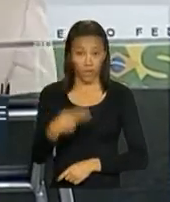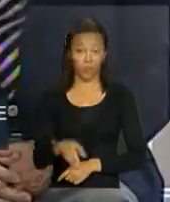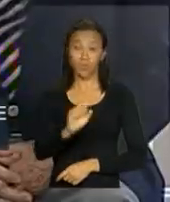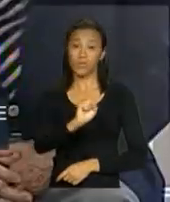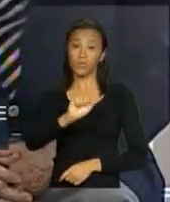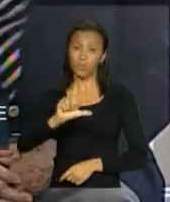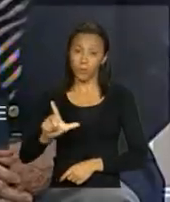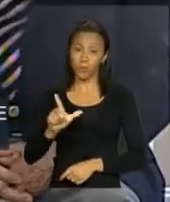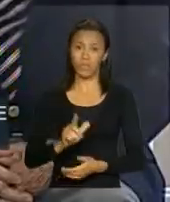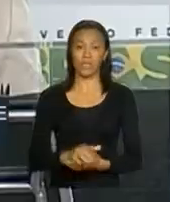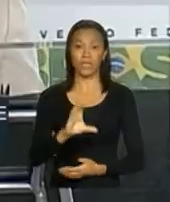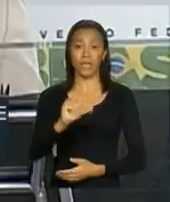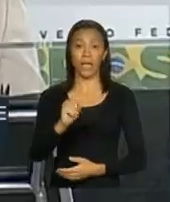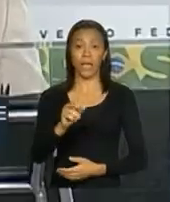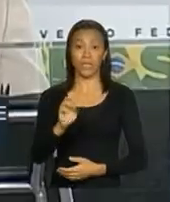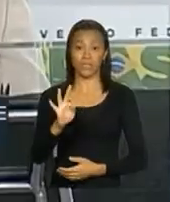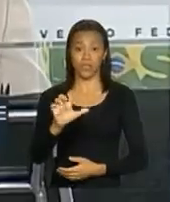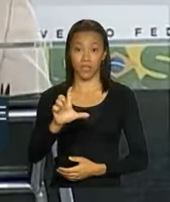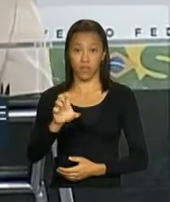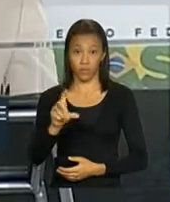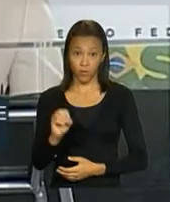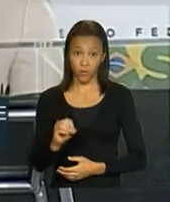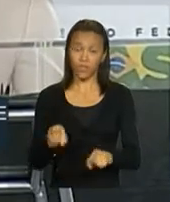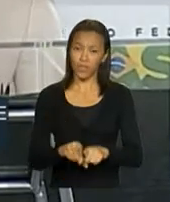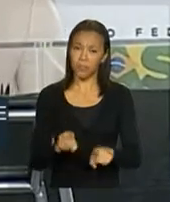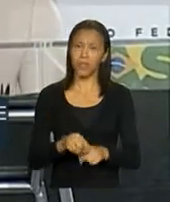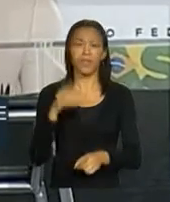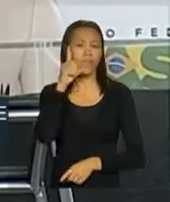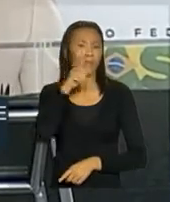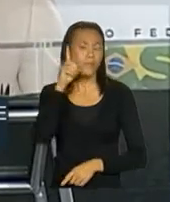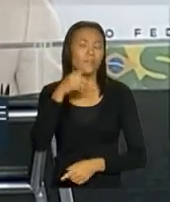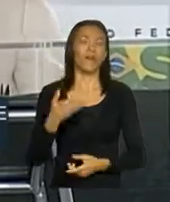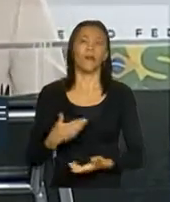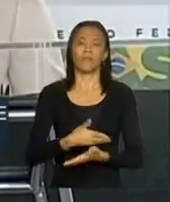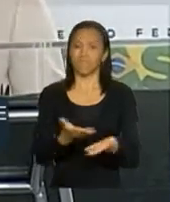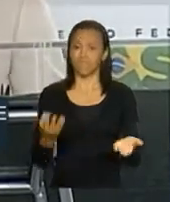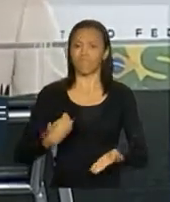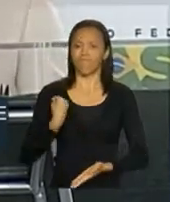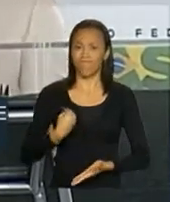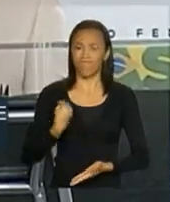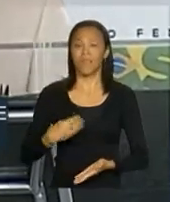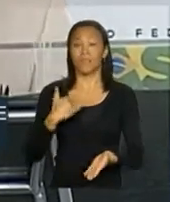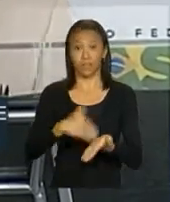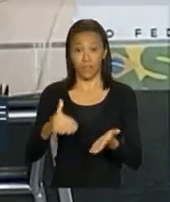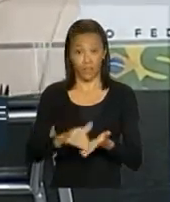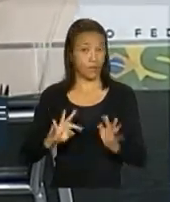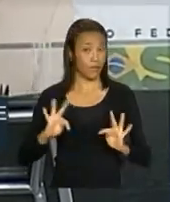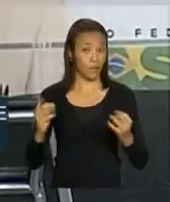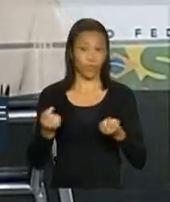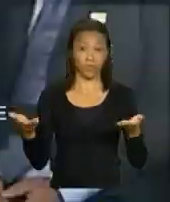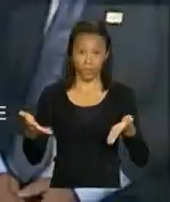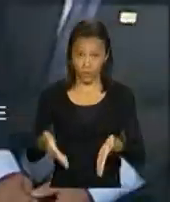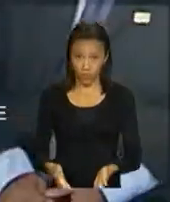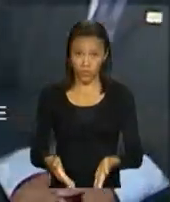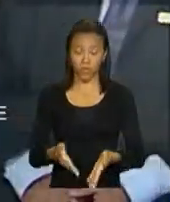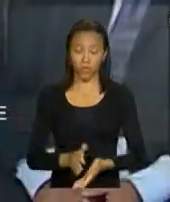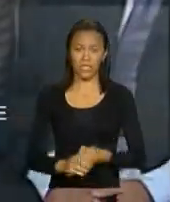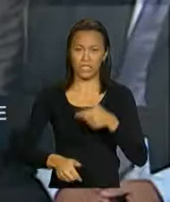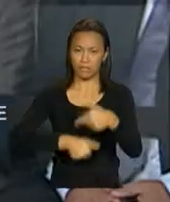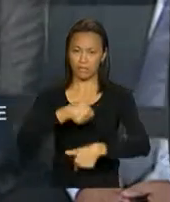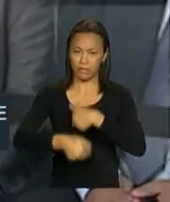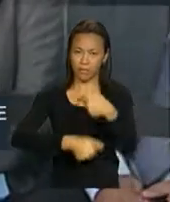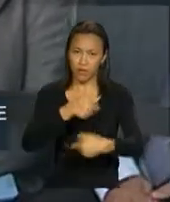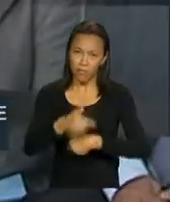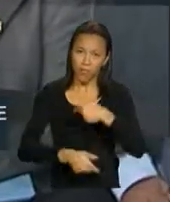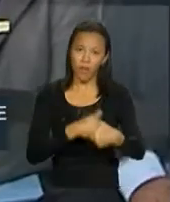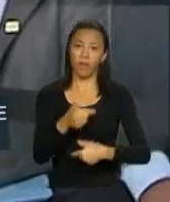Castelo, deputados aqui presentes, secretários, todo o corpo aqui que trabalha